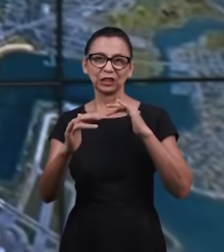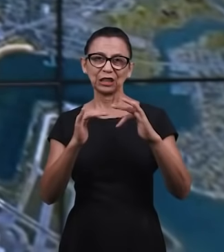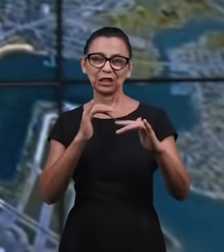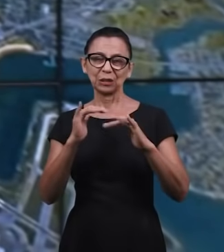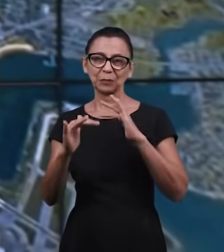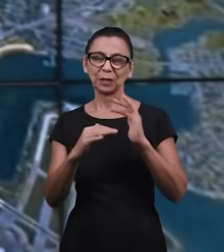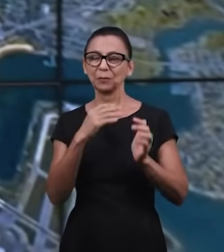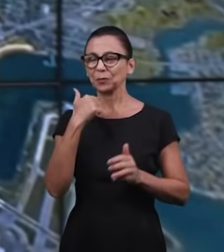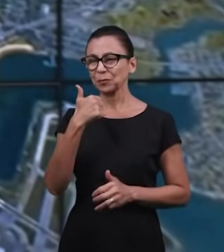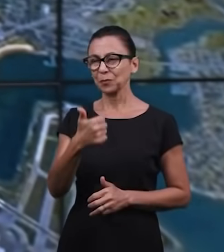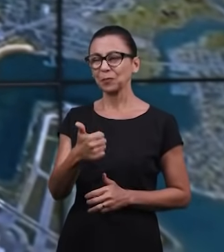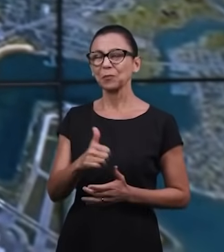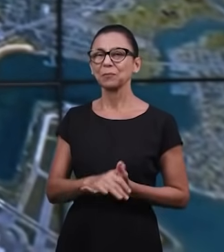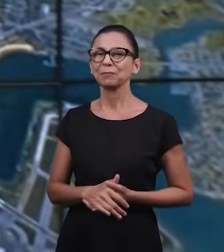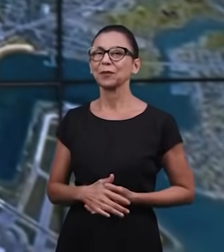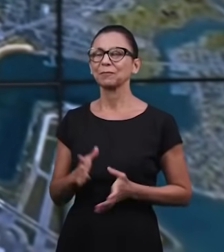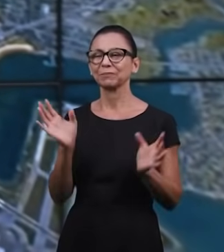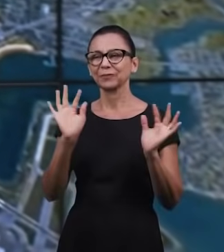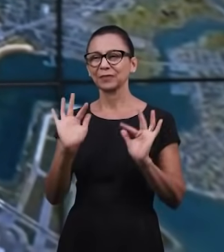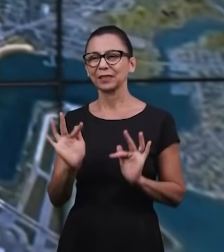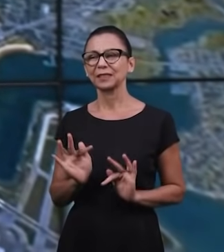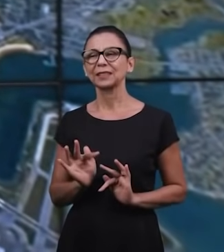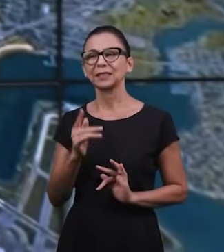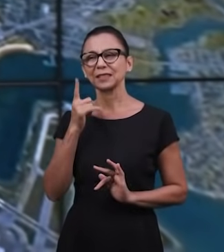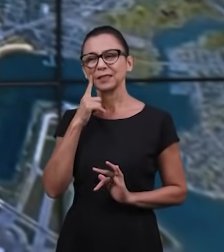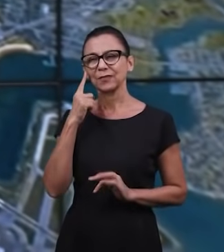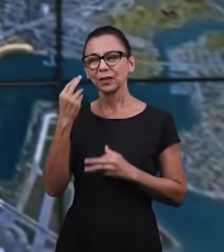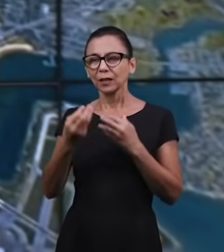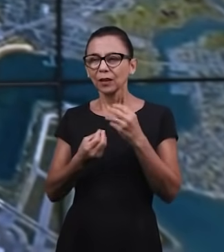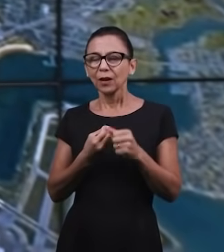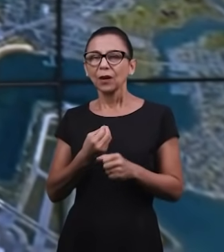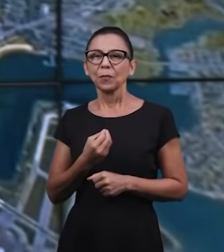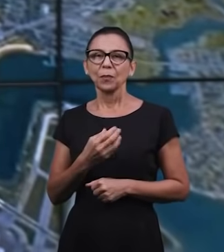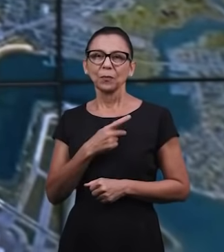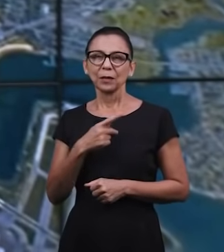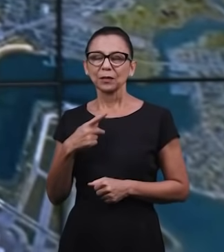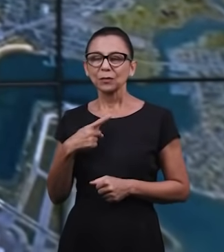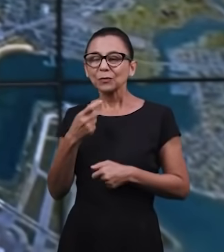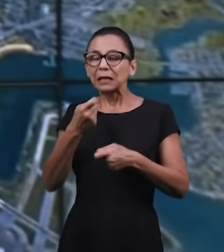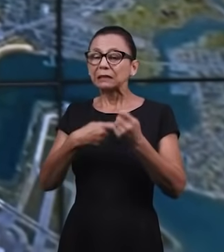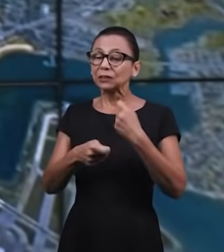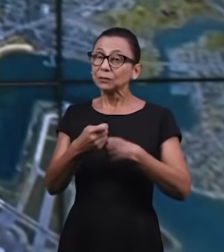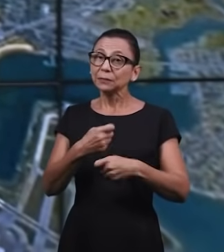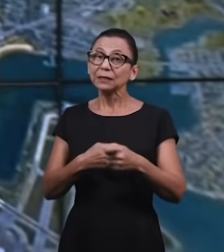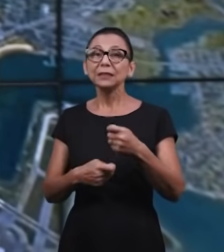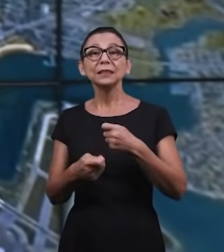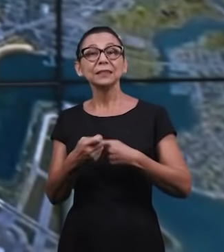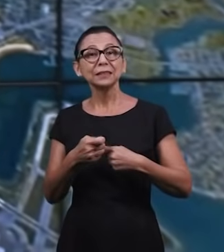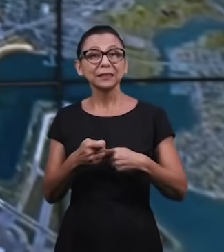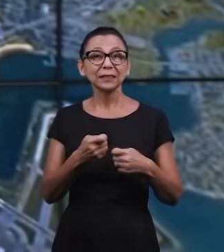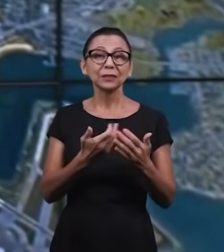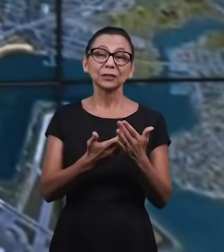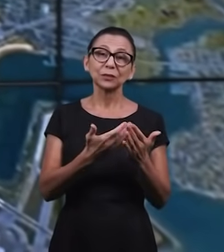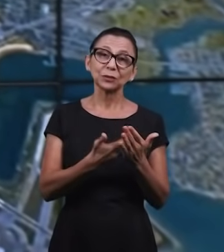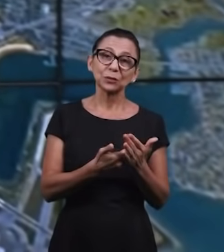de saber como o pastor administra essas situações aí na igreja e até a maneira como isso facilita, né,